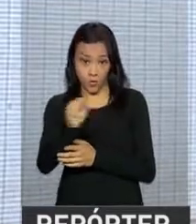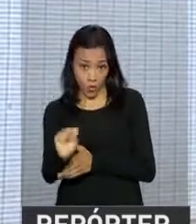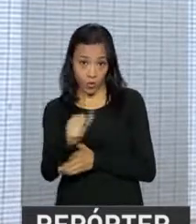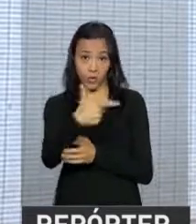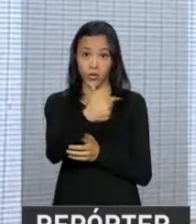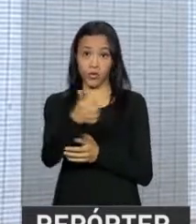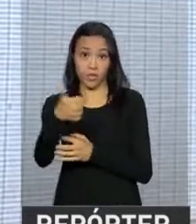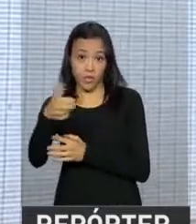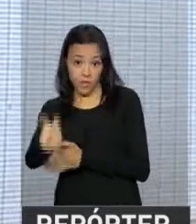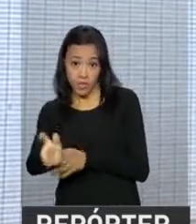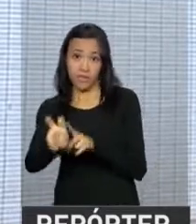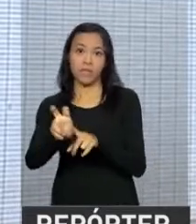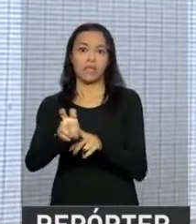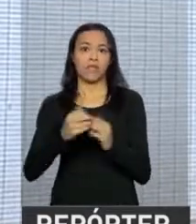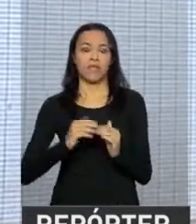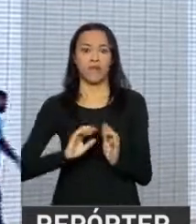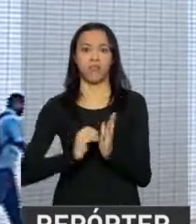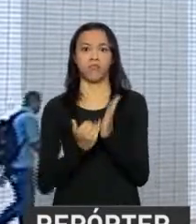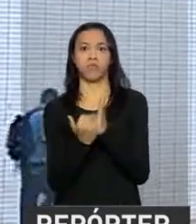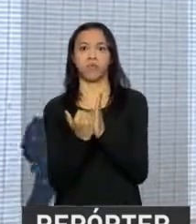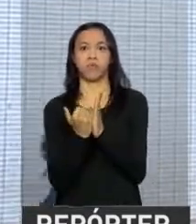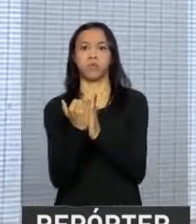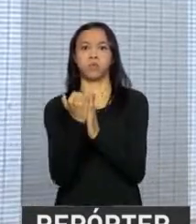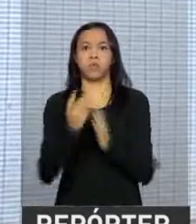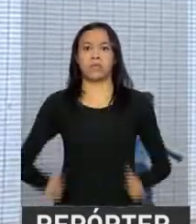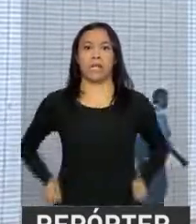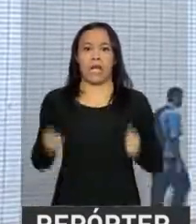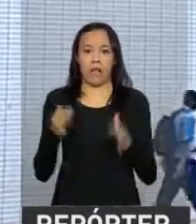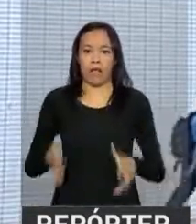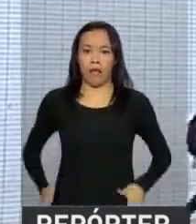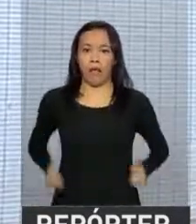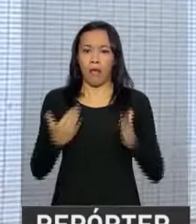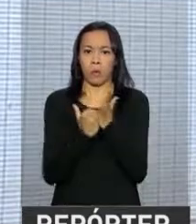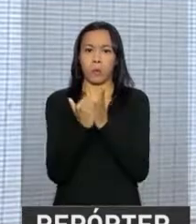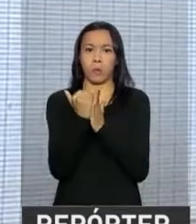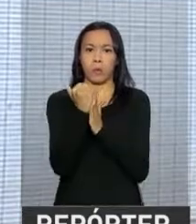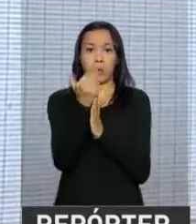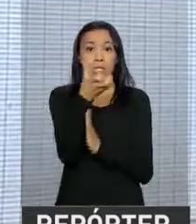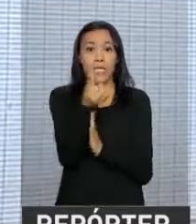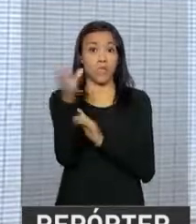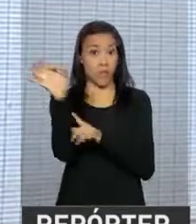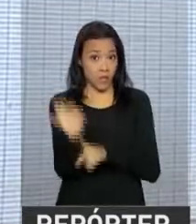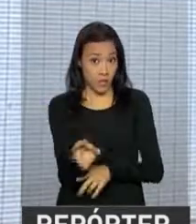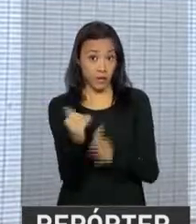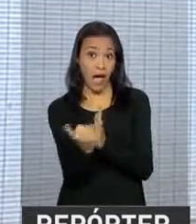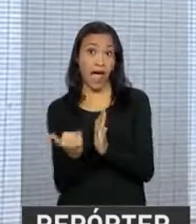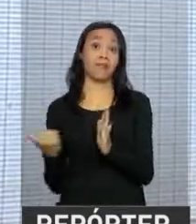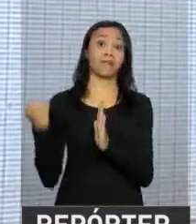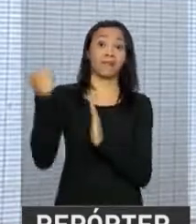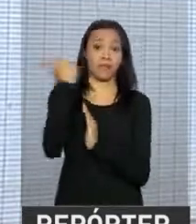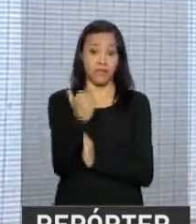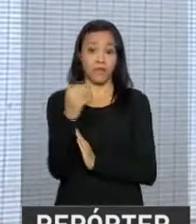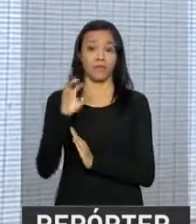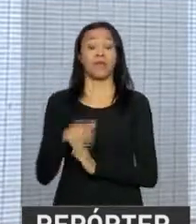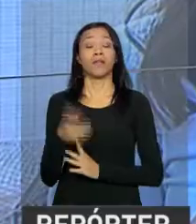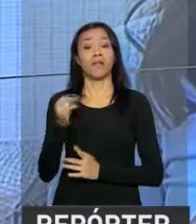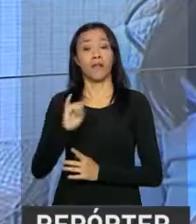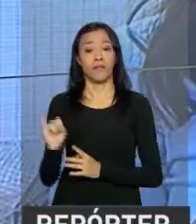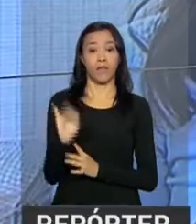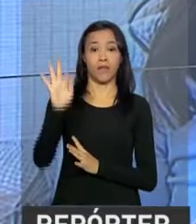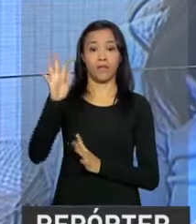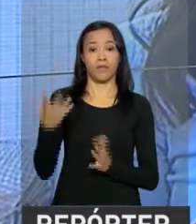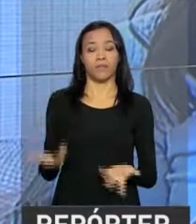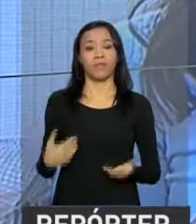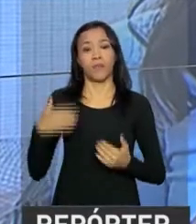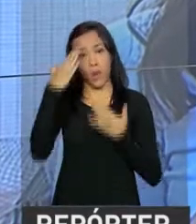2015, os gastos públicos cresceram, em média, 6% por ano acima da inflação. Renata.